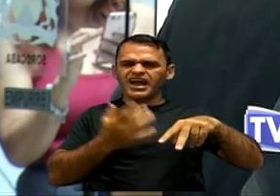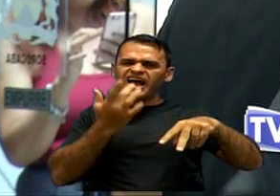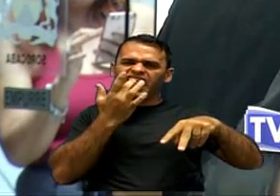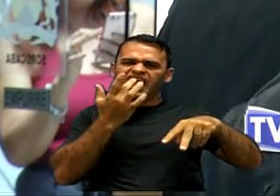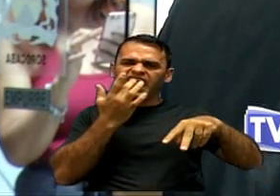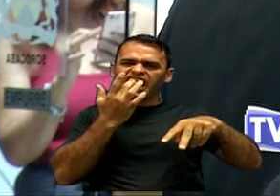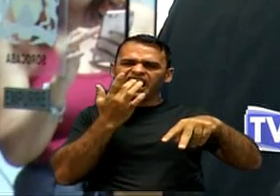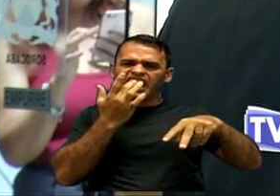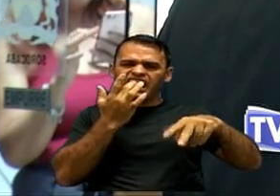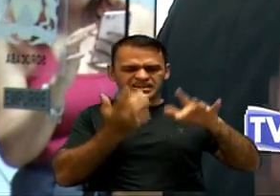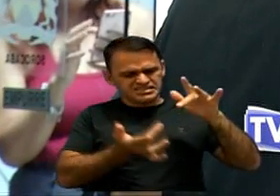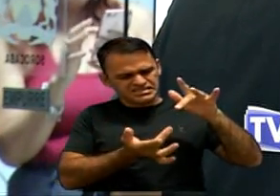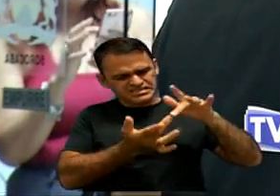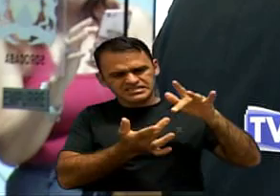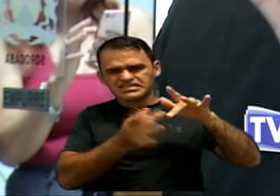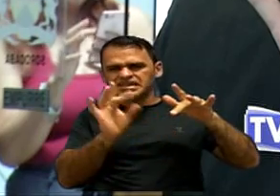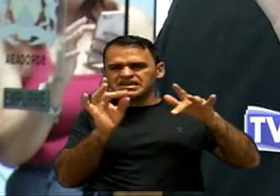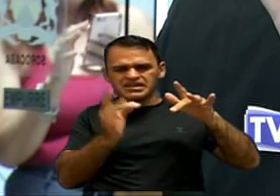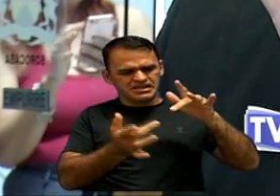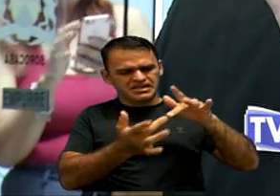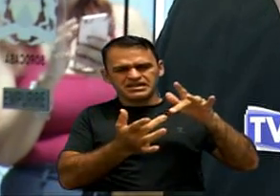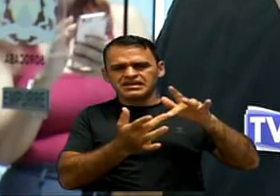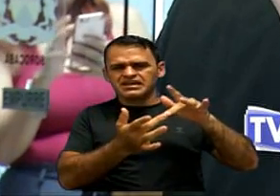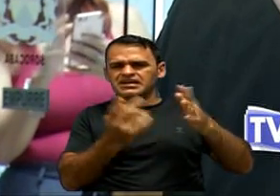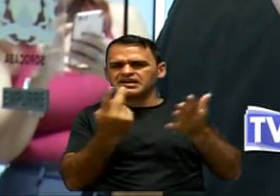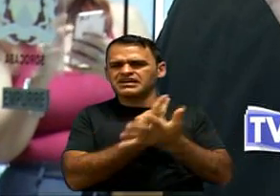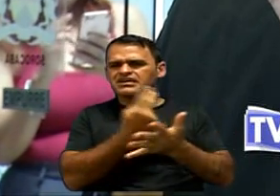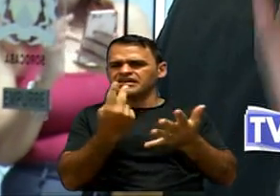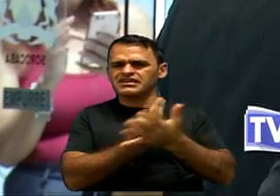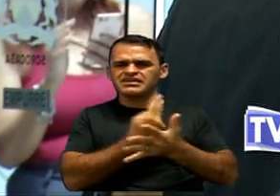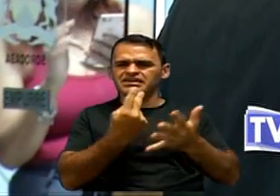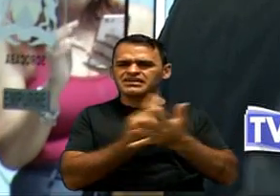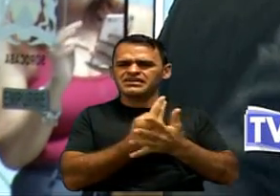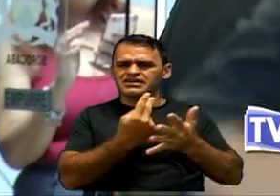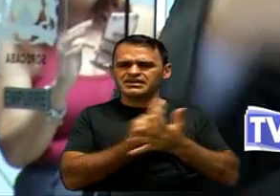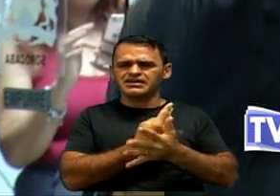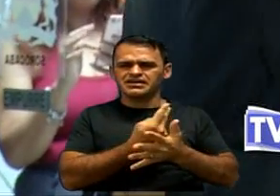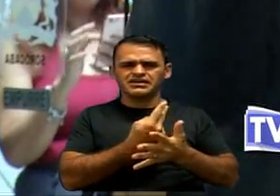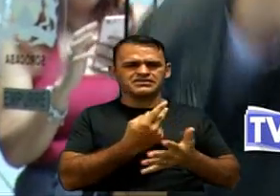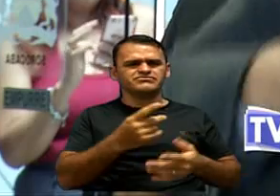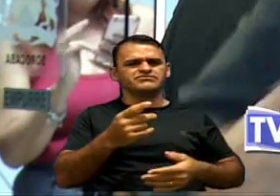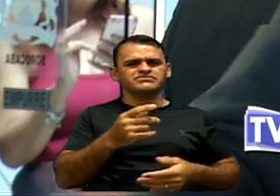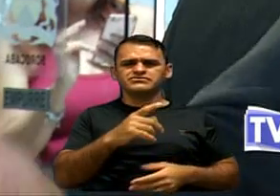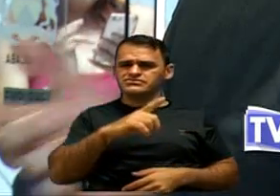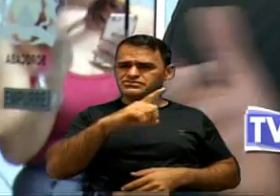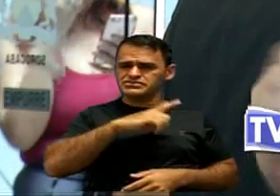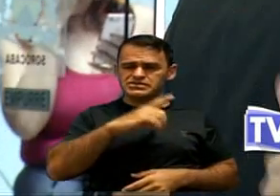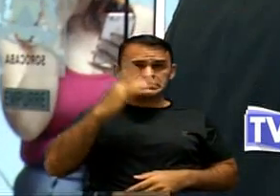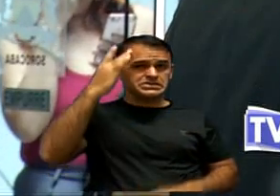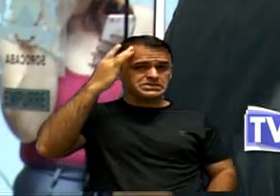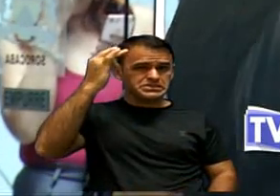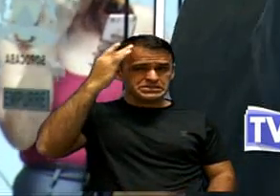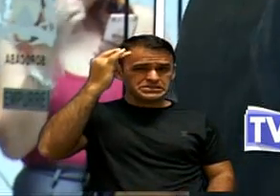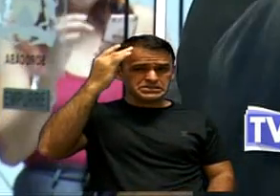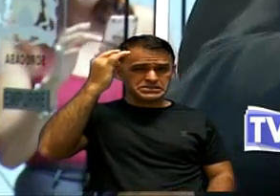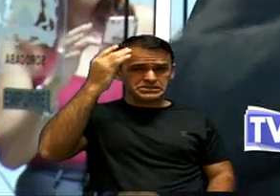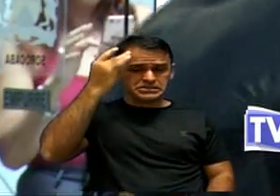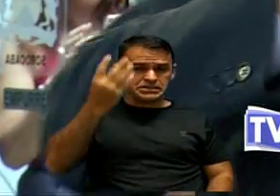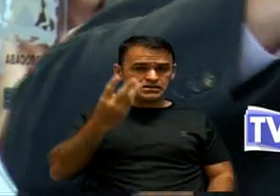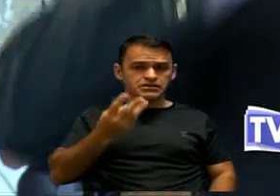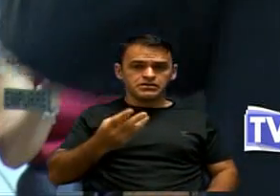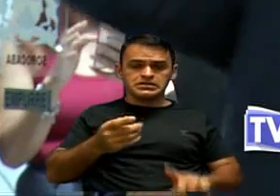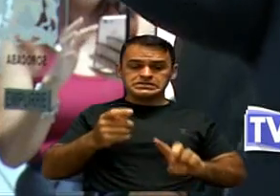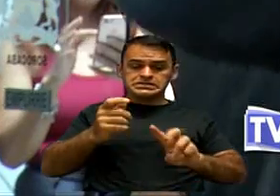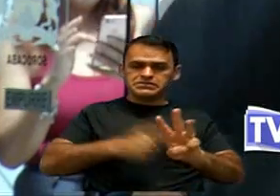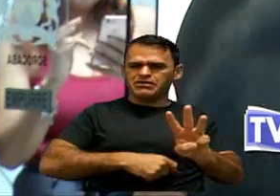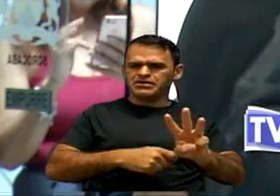errado, que ela quebrou o fêmur. Um absurdo. Mais de 40 centímetros. Eu lembro desse caso. Há 90 dias esperando, foi colado o osso errado.